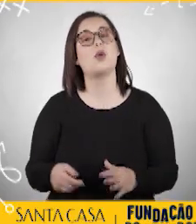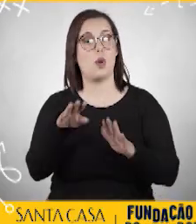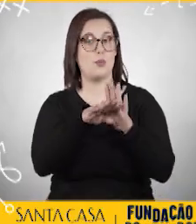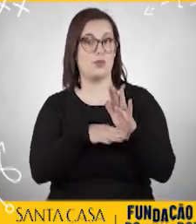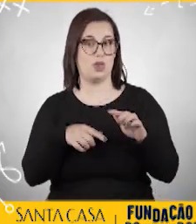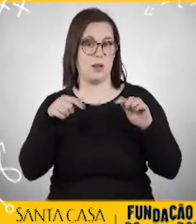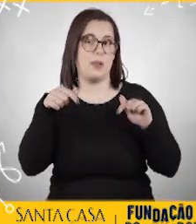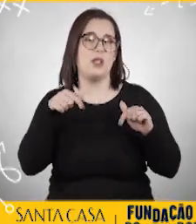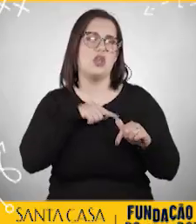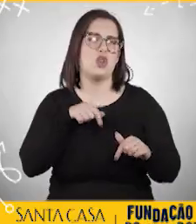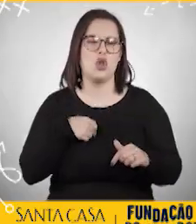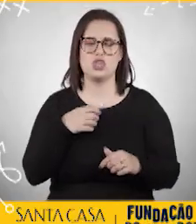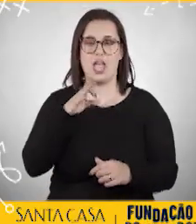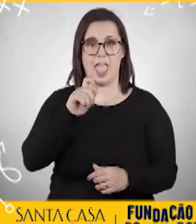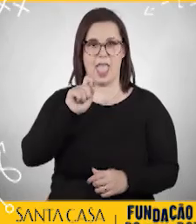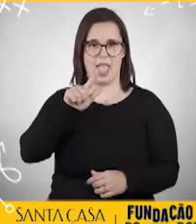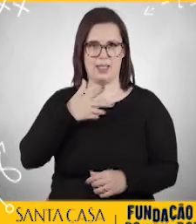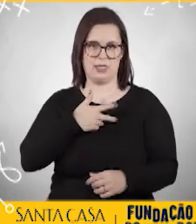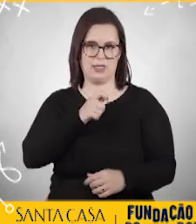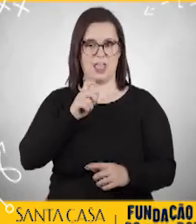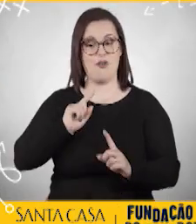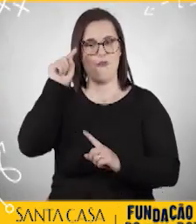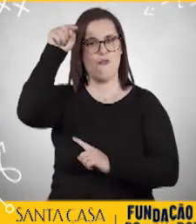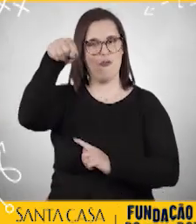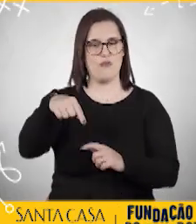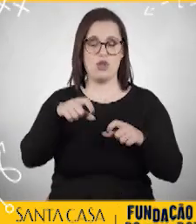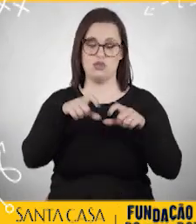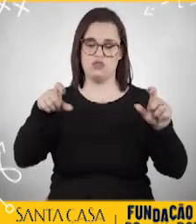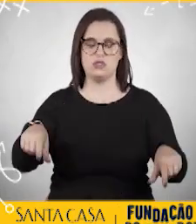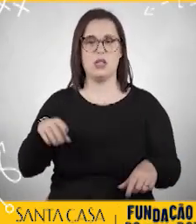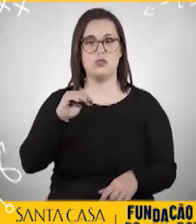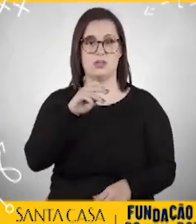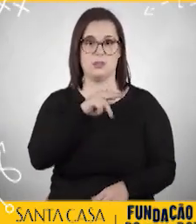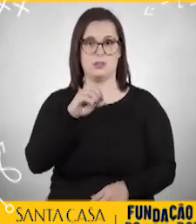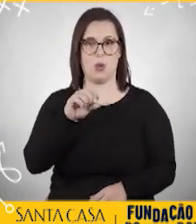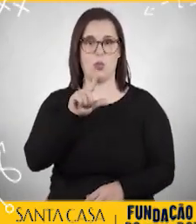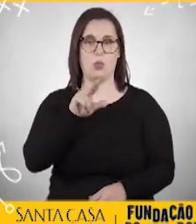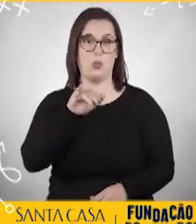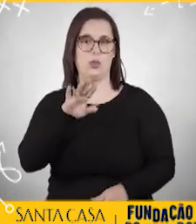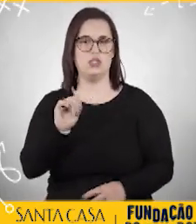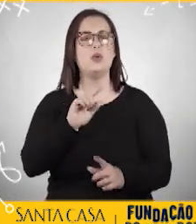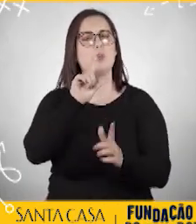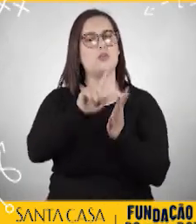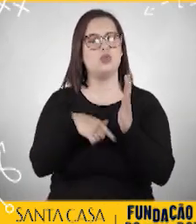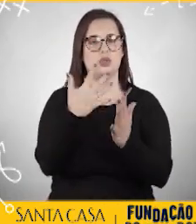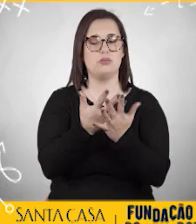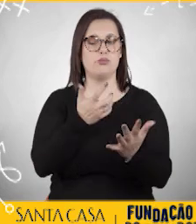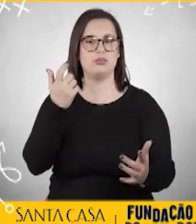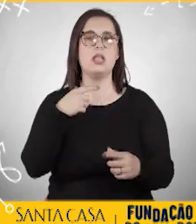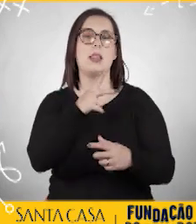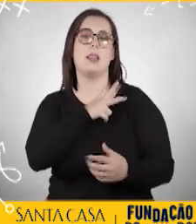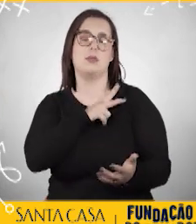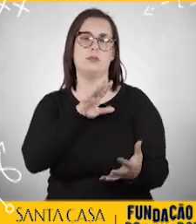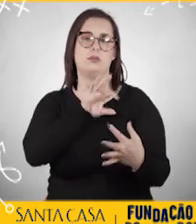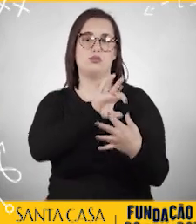No nosso programa tivemos o pequeno Hélder a pisar o relvado do estádio de São Luís. E outro projeto em destaque é o Liga-nos